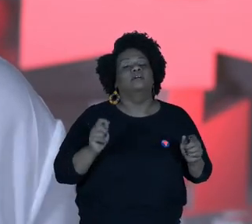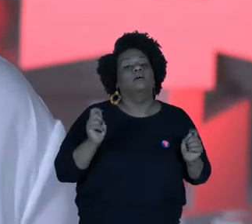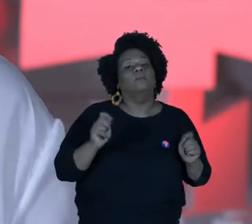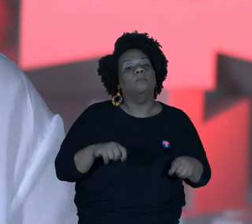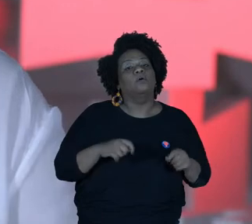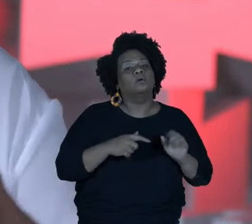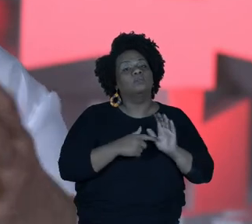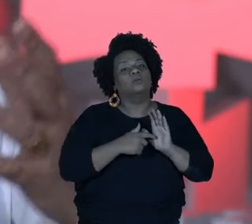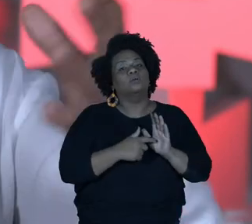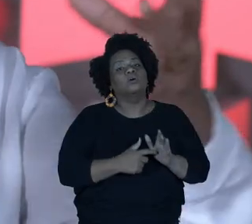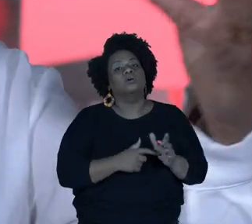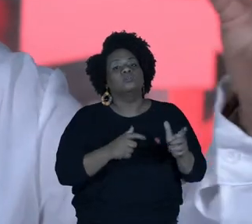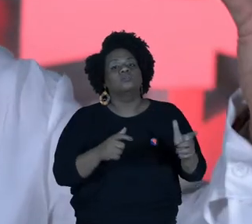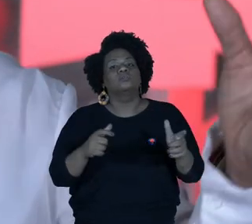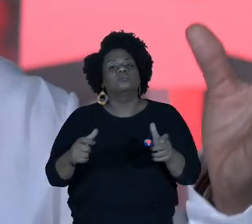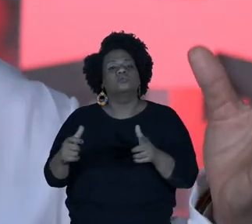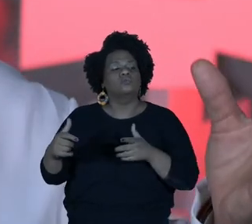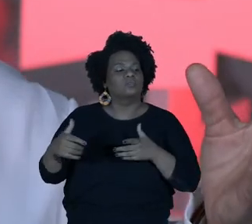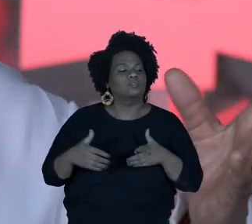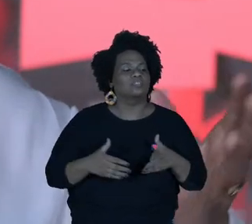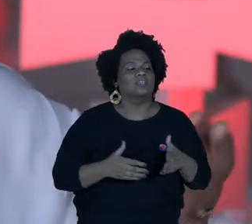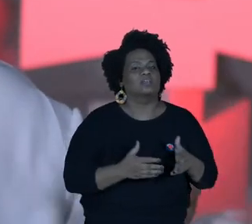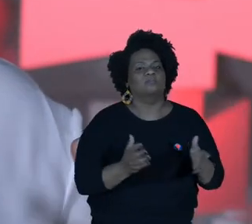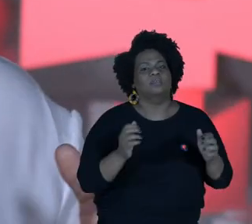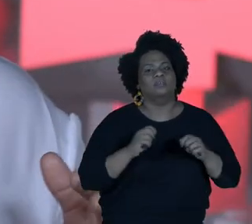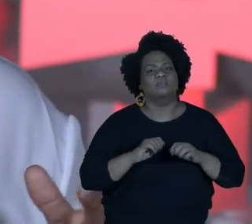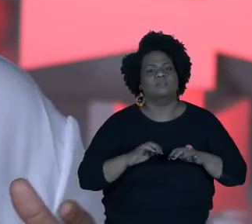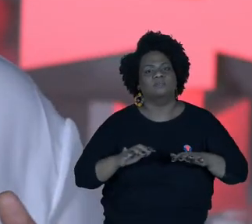caminhos plotados, expandindo o espaço